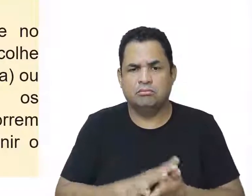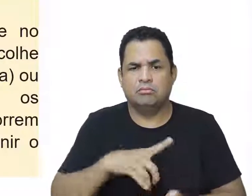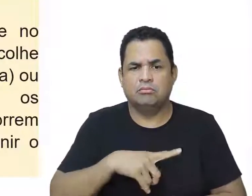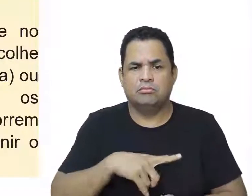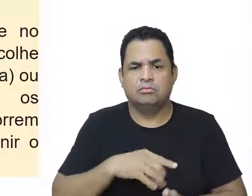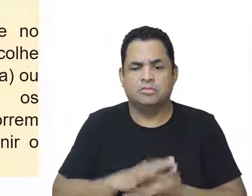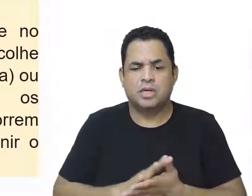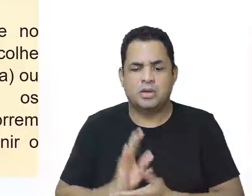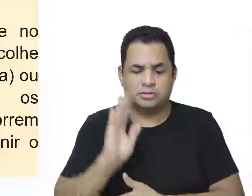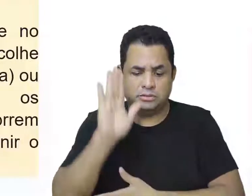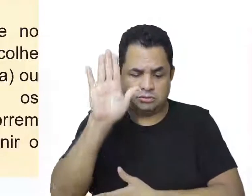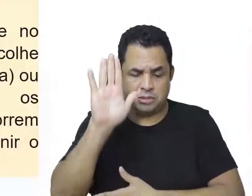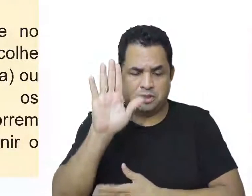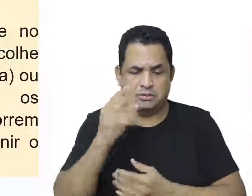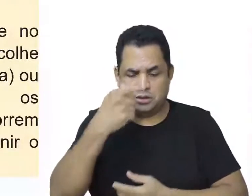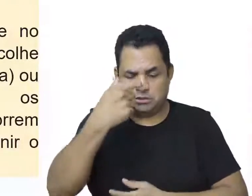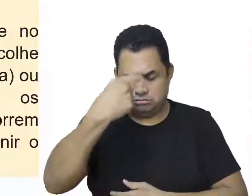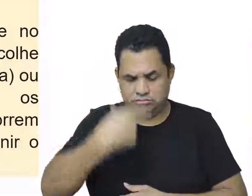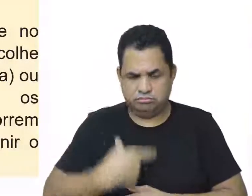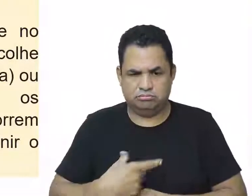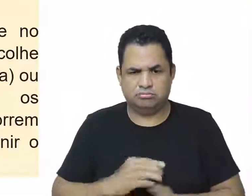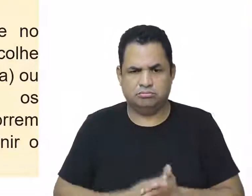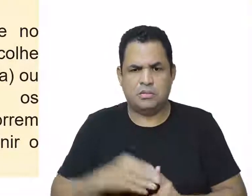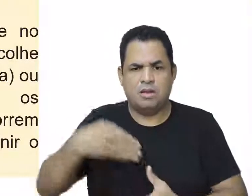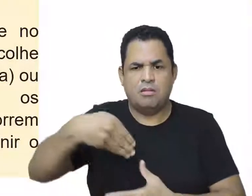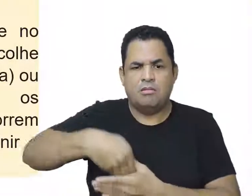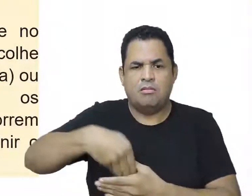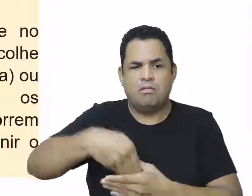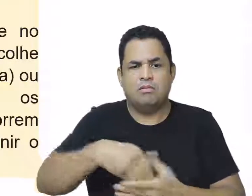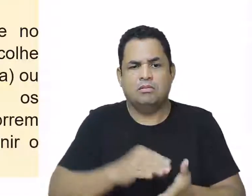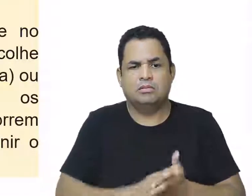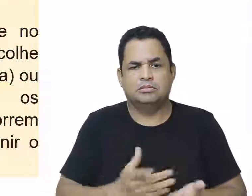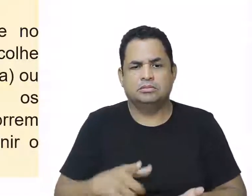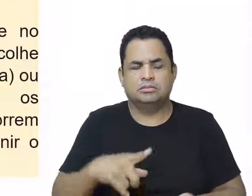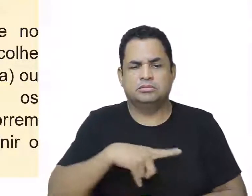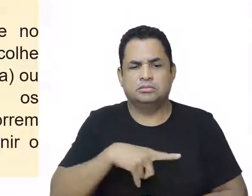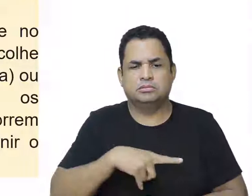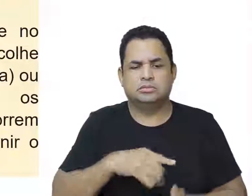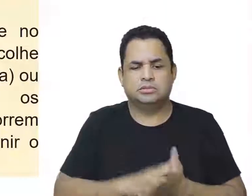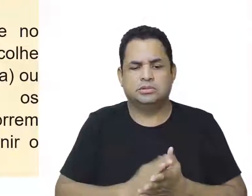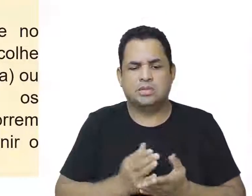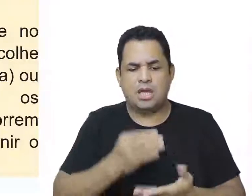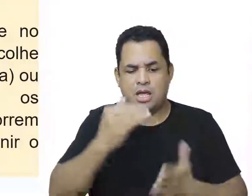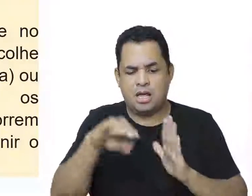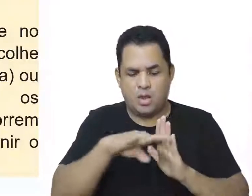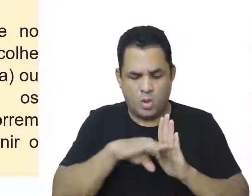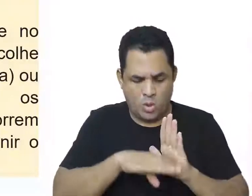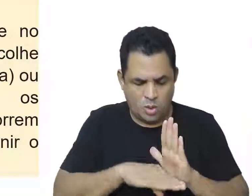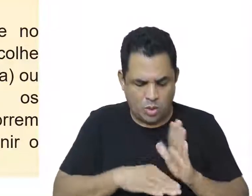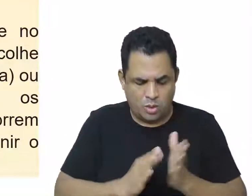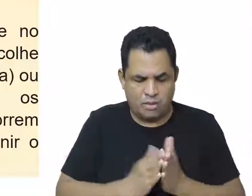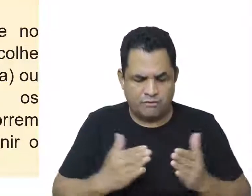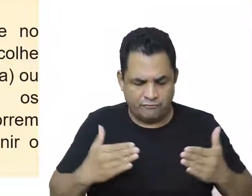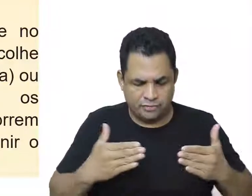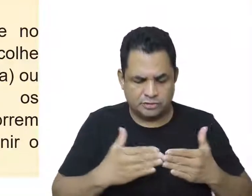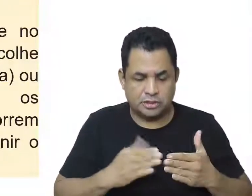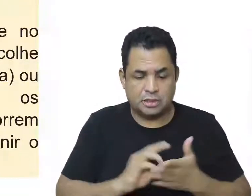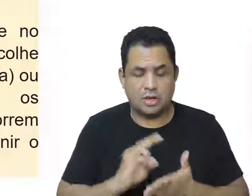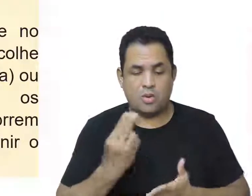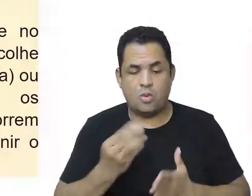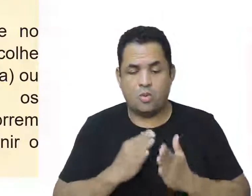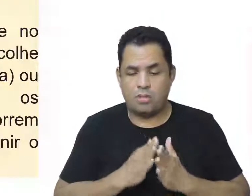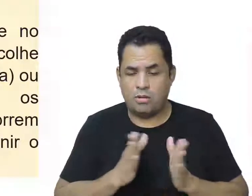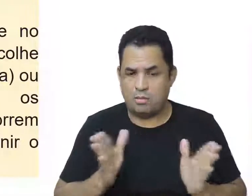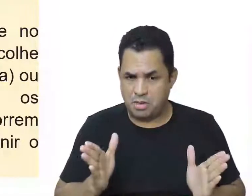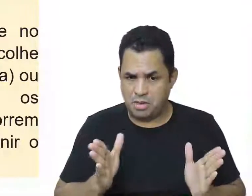seus candidatos, certo? As eleições elas podem ocorrer também tanto em lista fechada como em lista aberta,